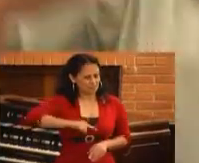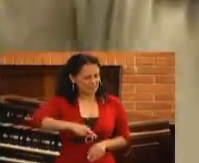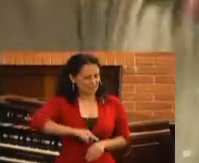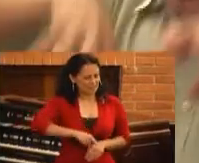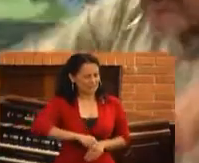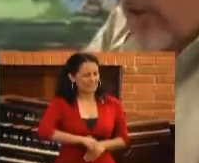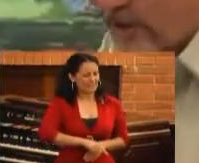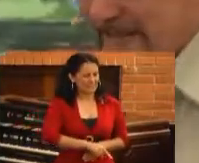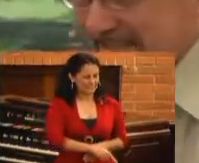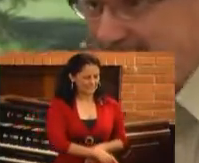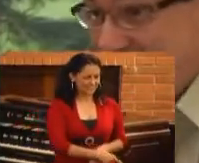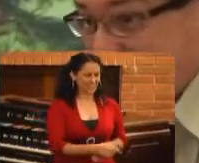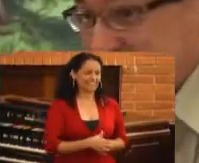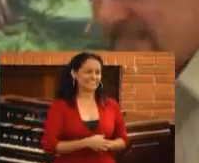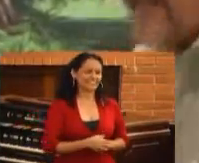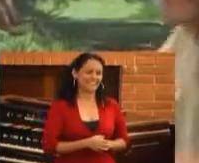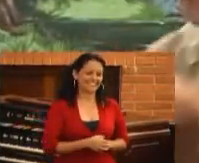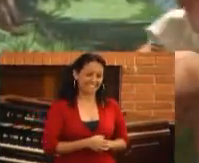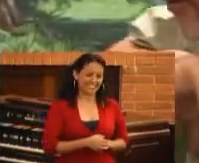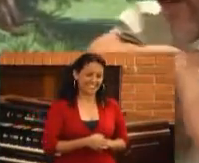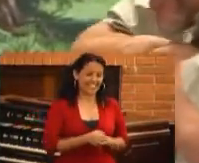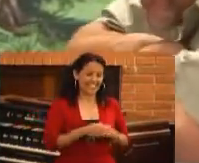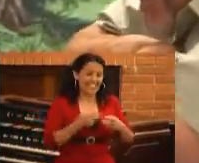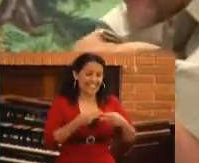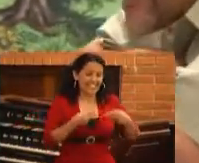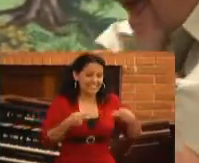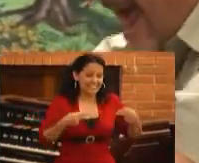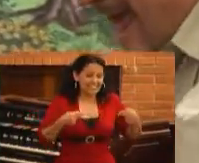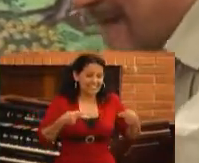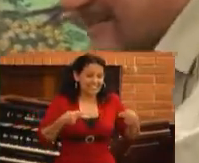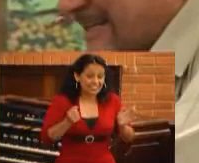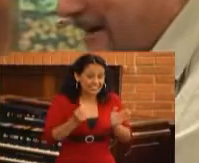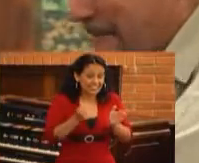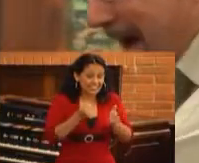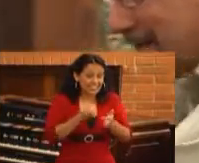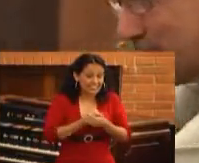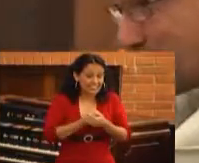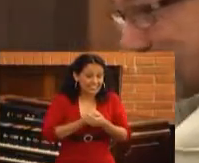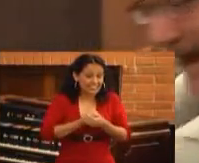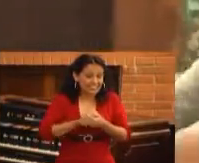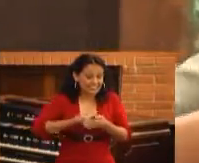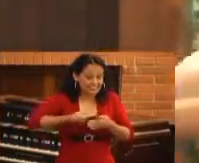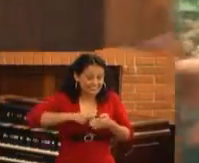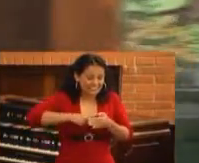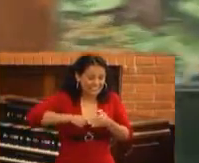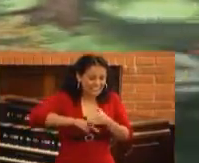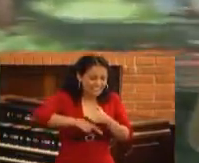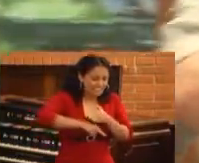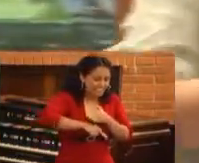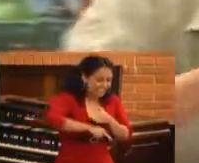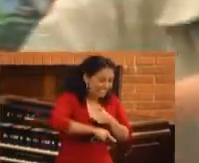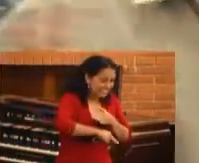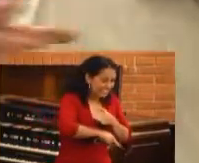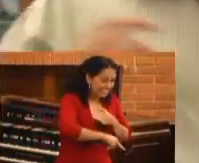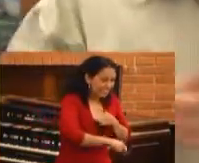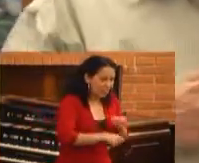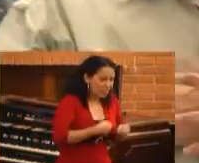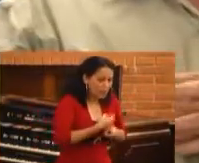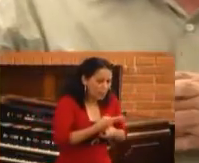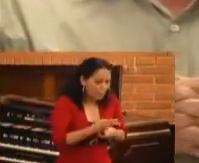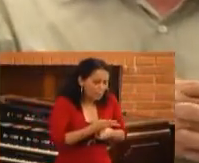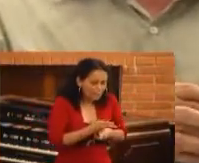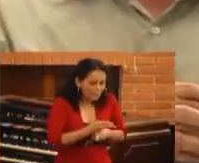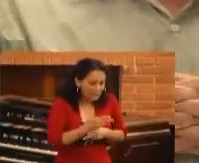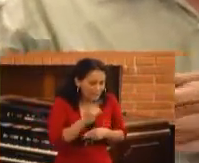A vida interior das raízes que vão até as camadas subterrâneas buscar água.